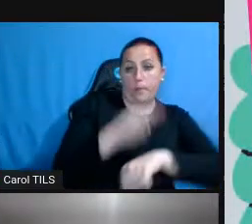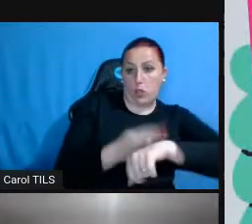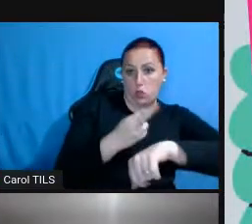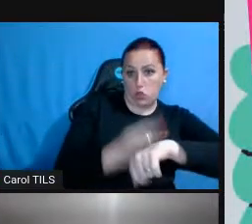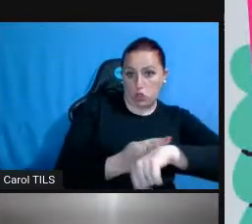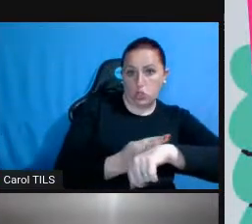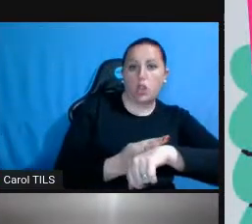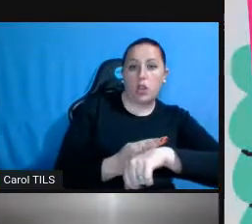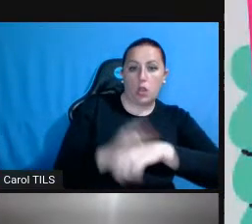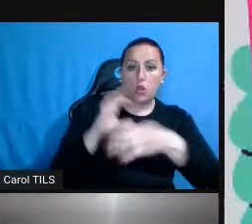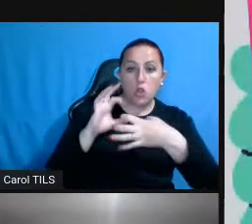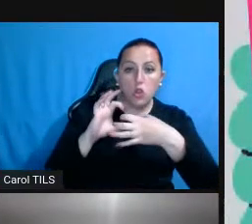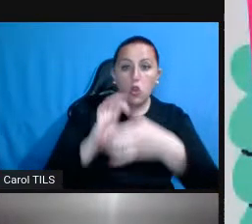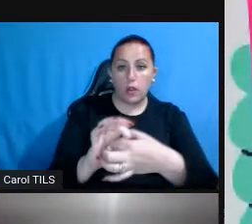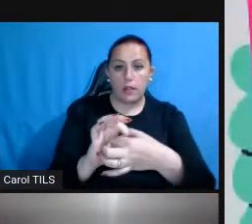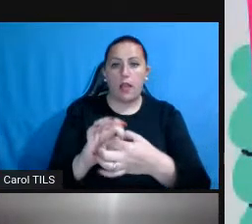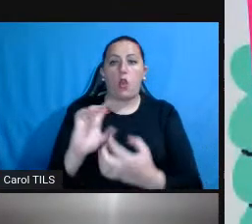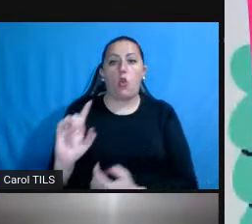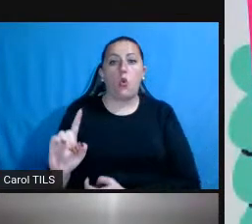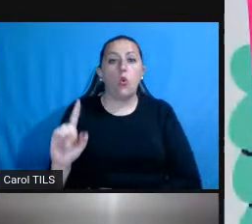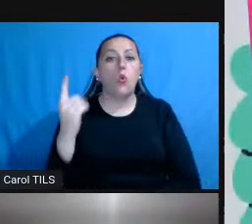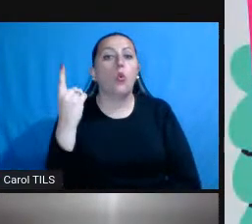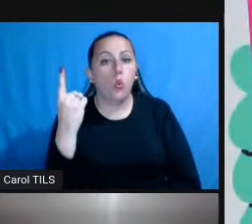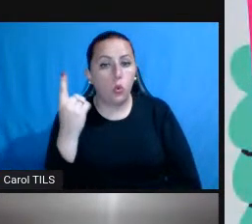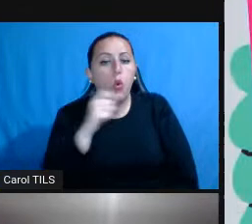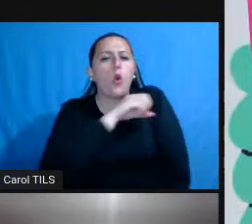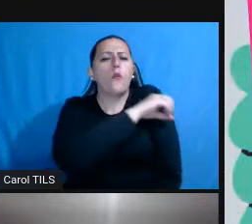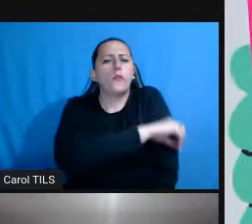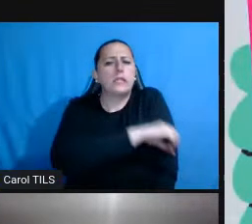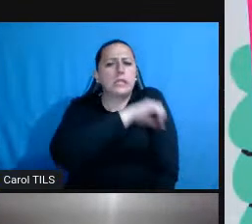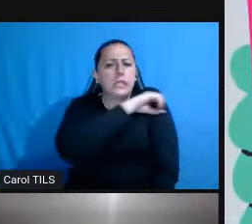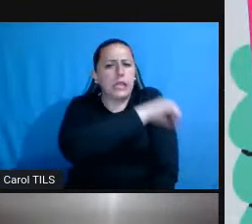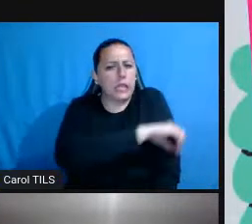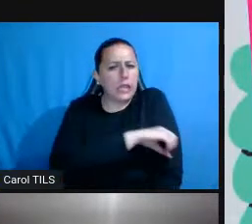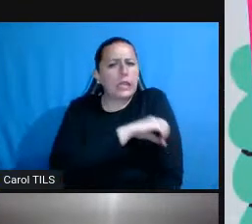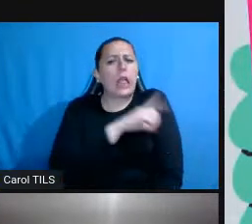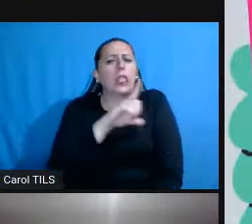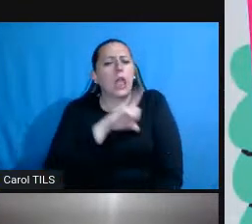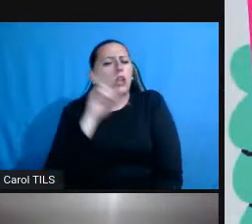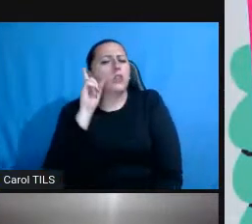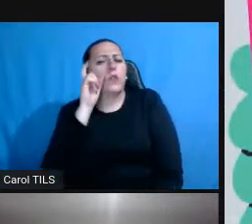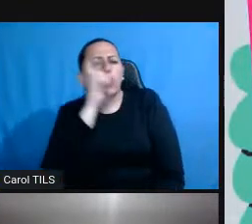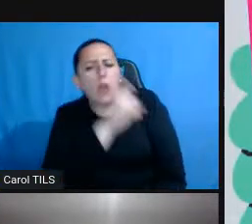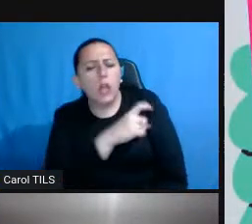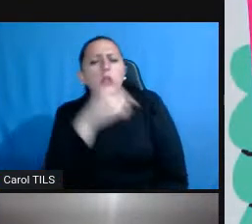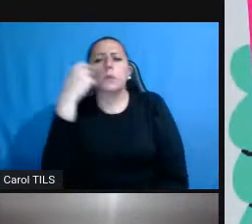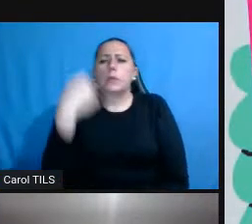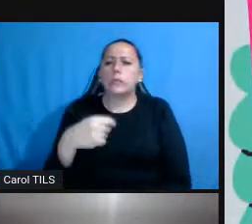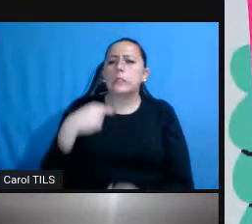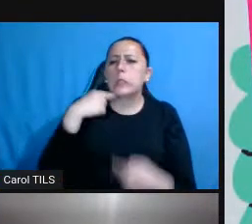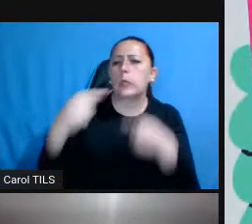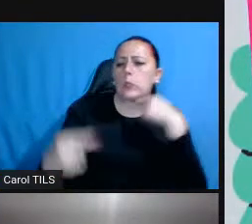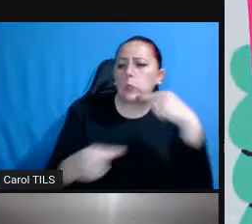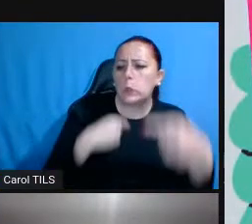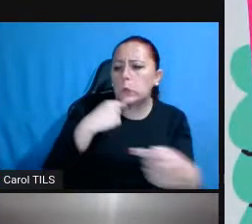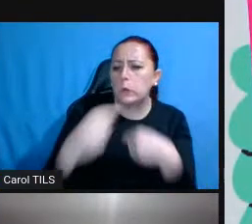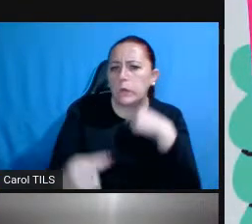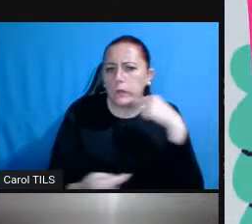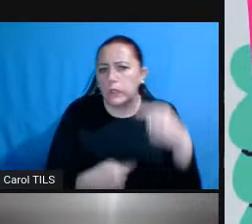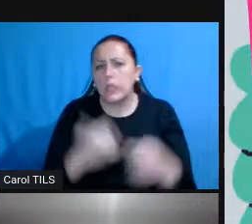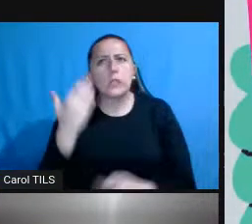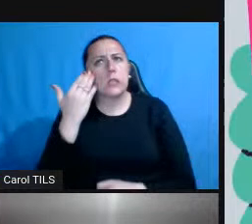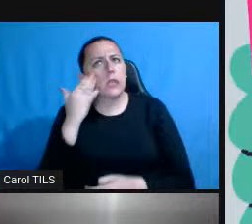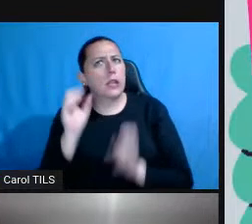Conectar um, então, essa oficina para quem tem dificuldade e quer tirar dúvidas, então, entender um